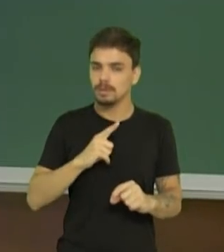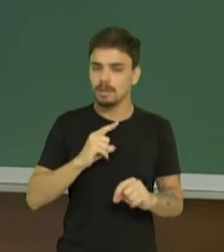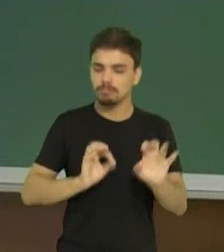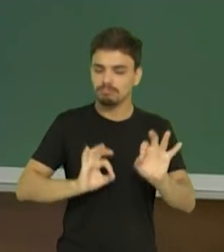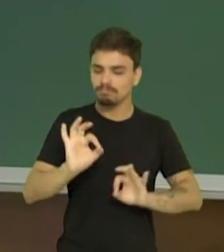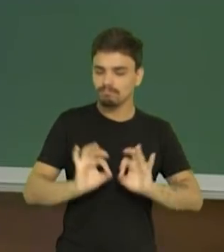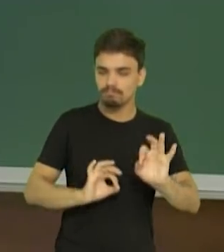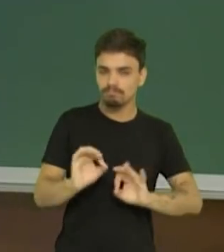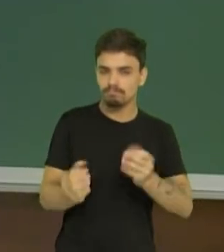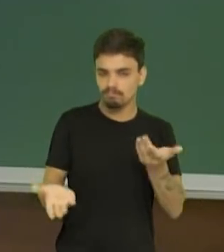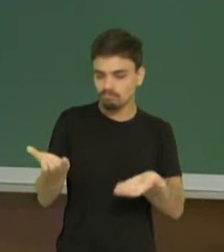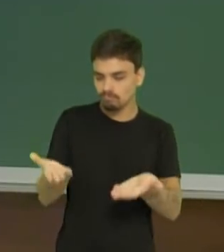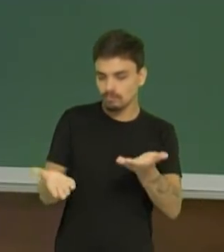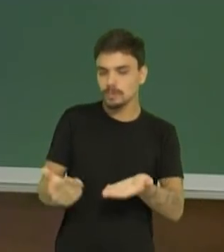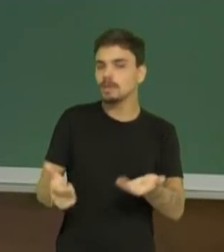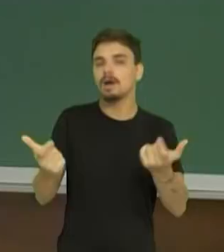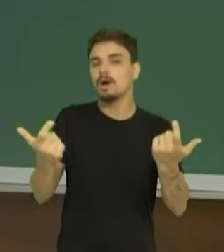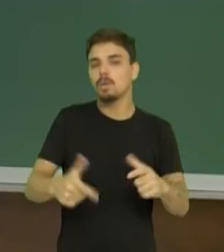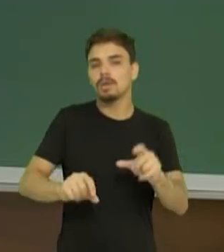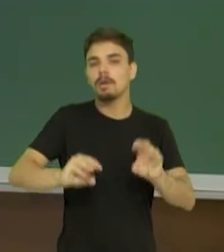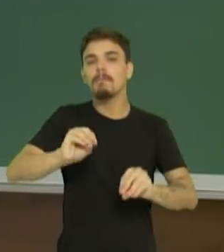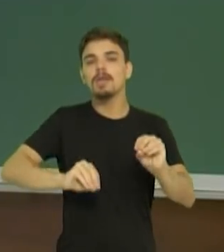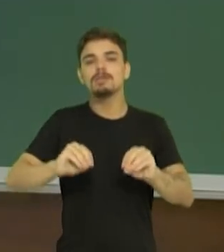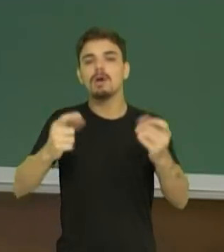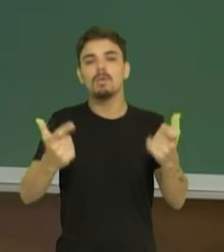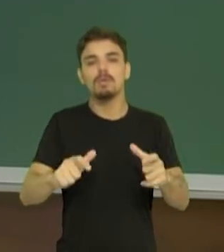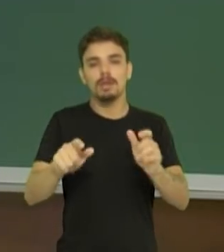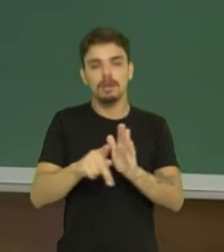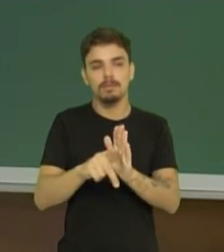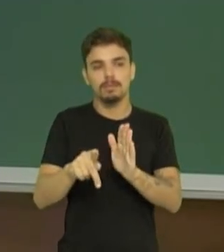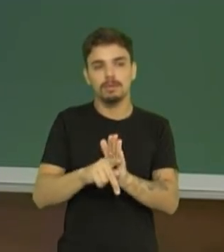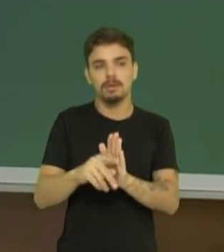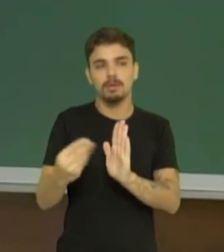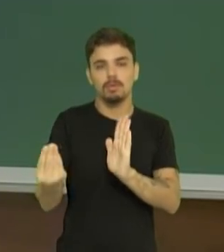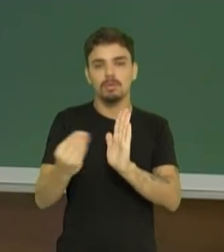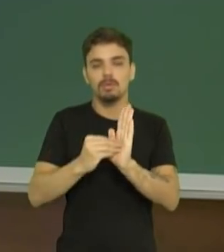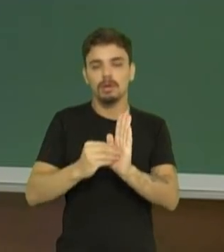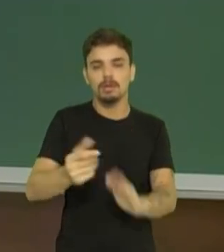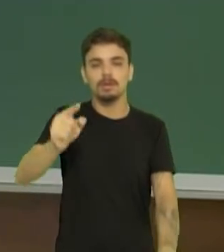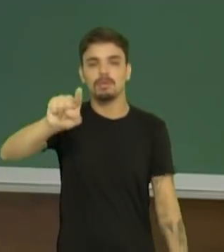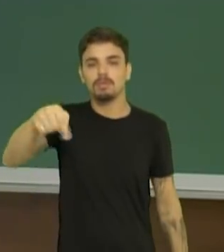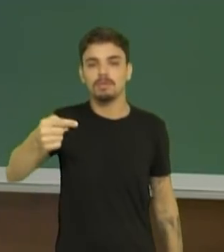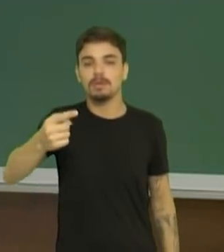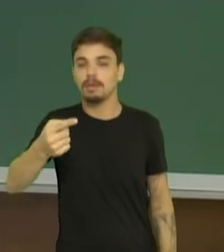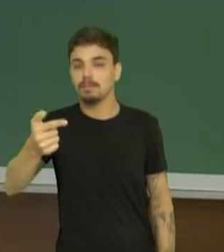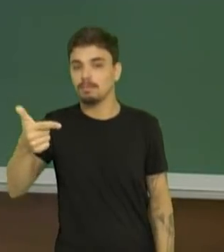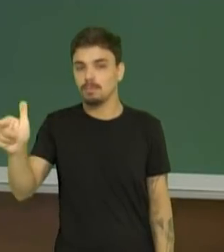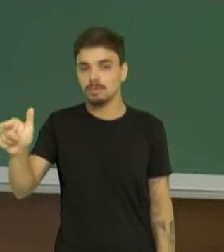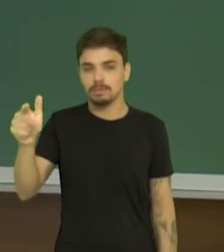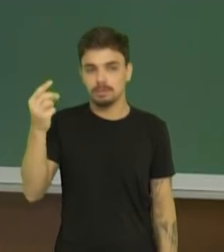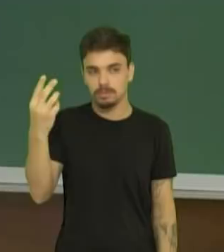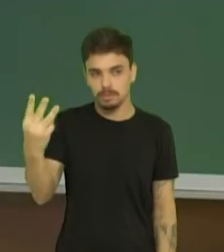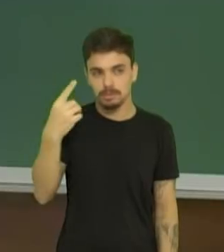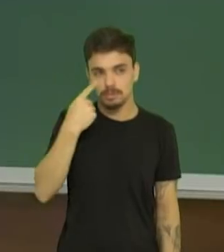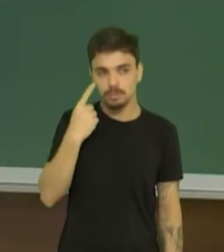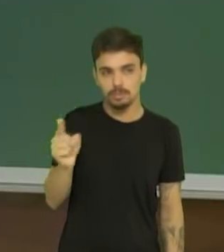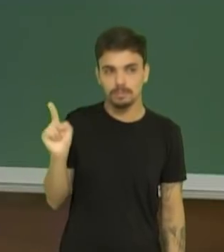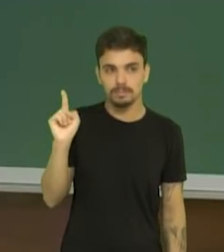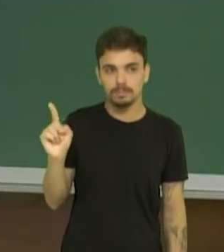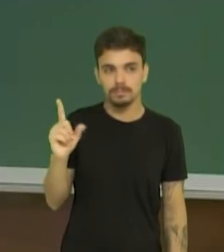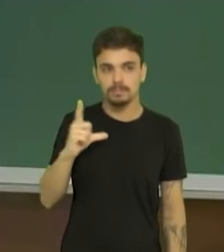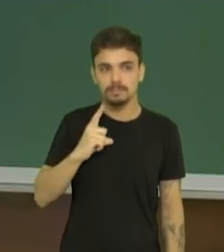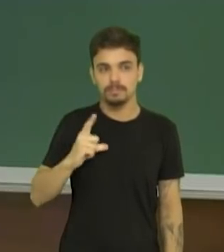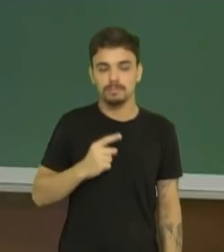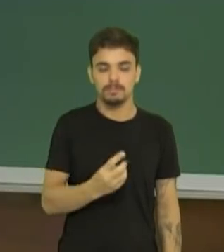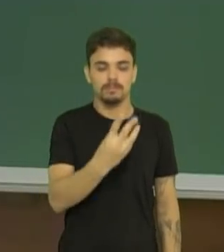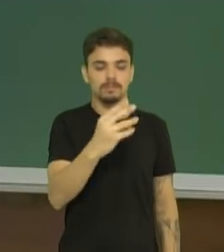tem que balancear. E aonde que você vai mexer? Lá no quociente, colocando aquela vírgula depois do 3. Continuando a divisão, 30